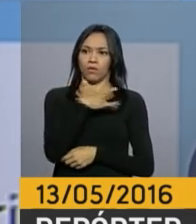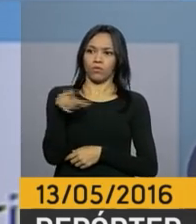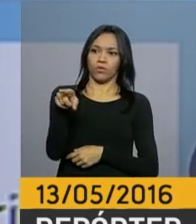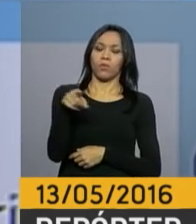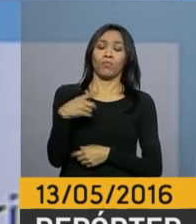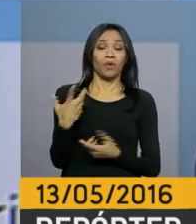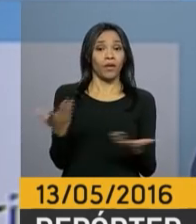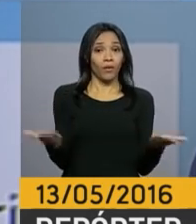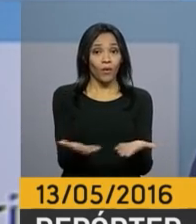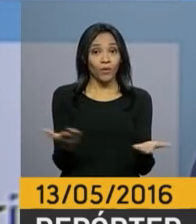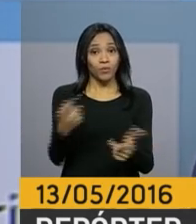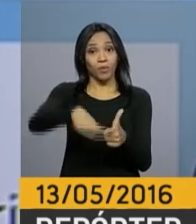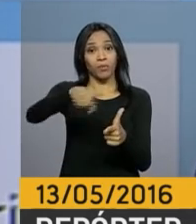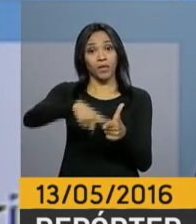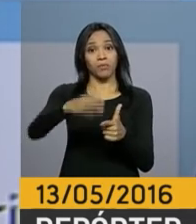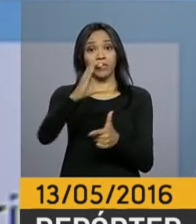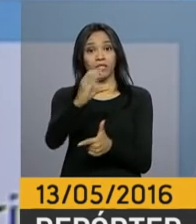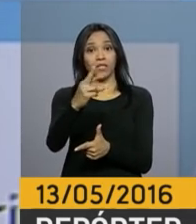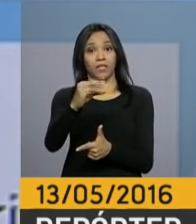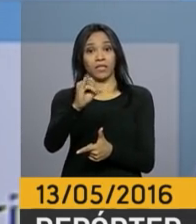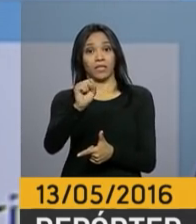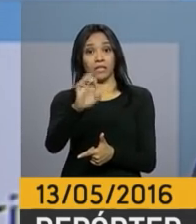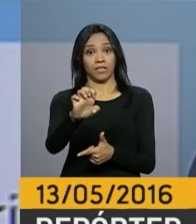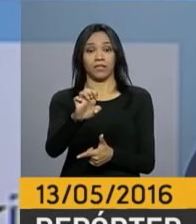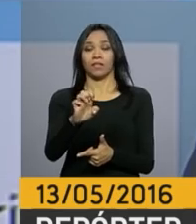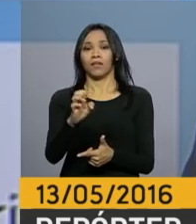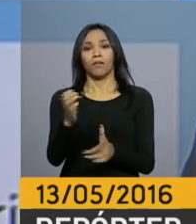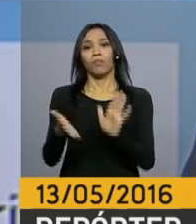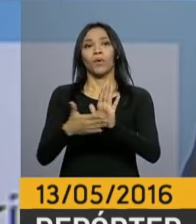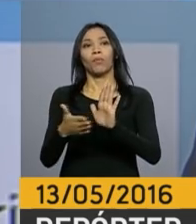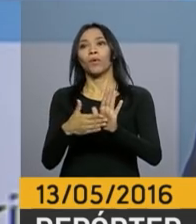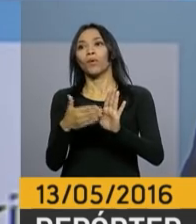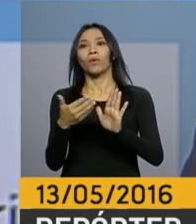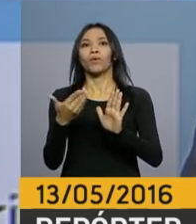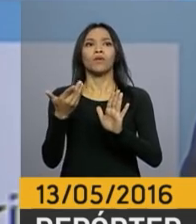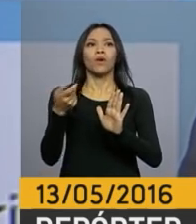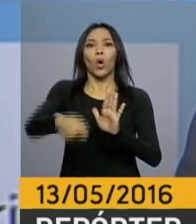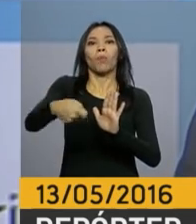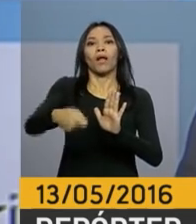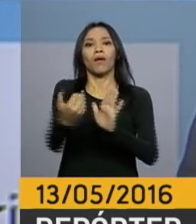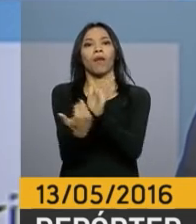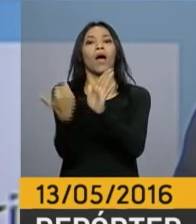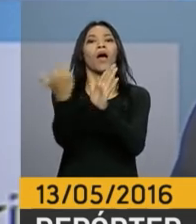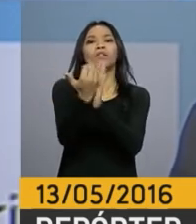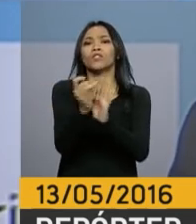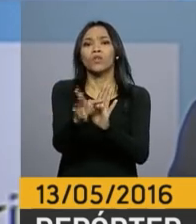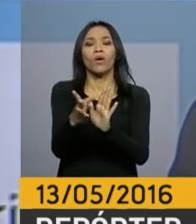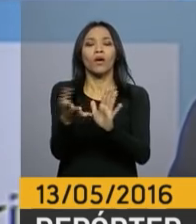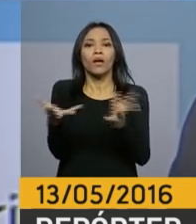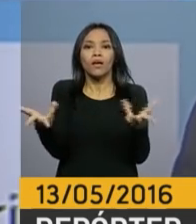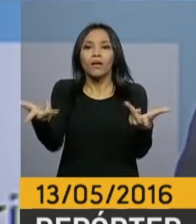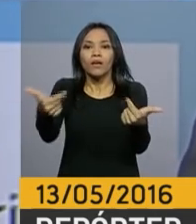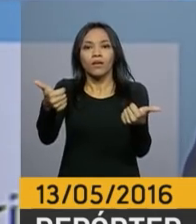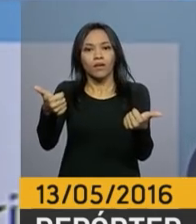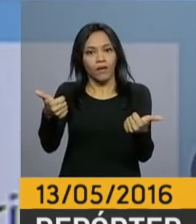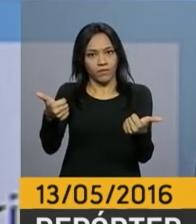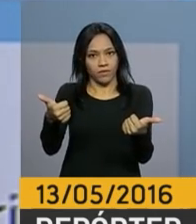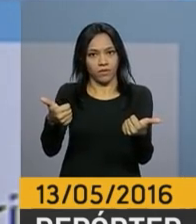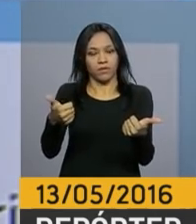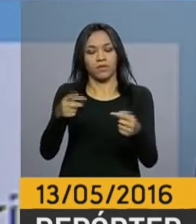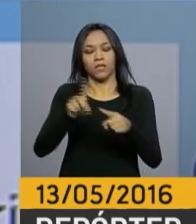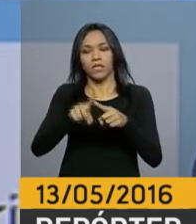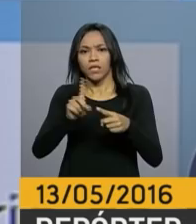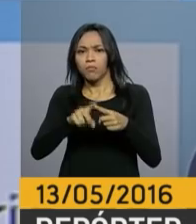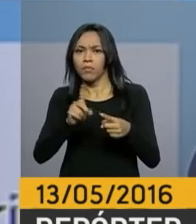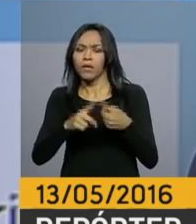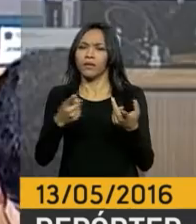essa não precisamos eh propor nada mais do que eficiência né criatividade e copiar